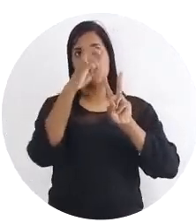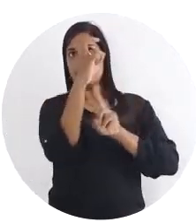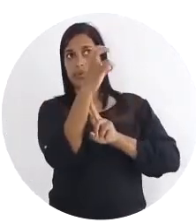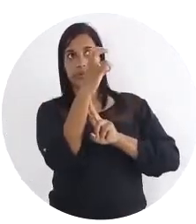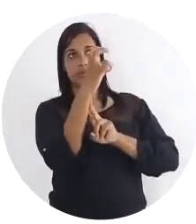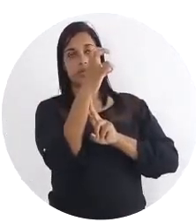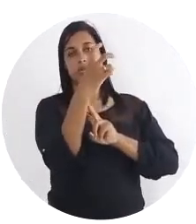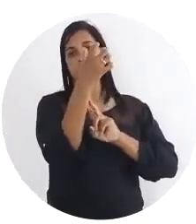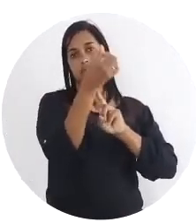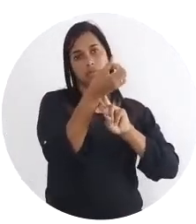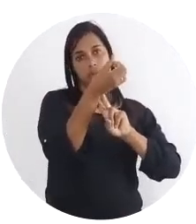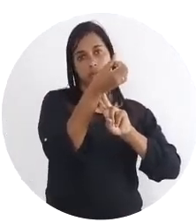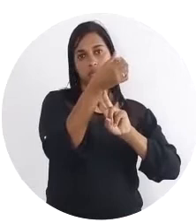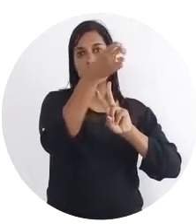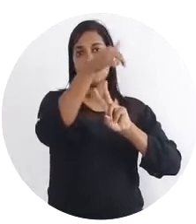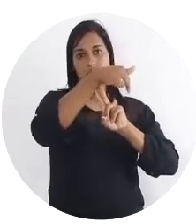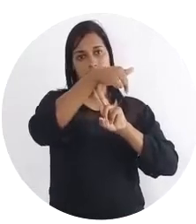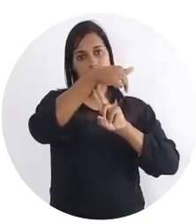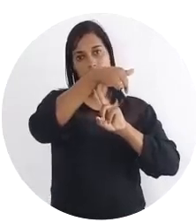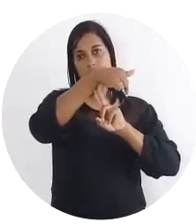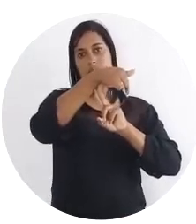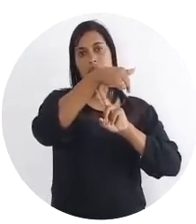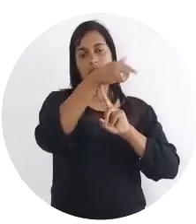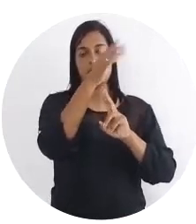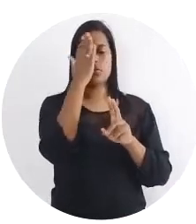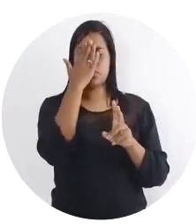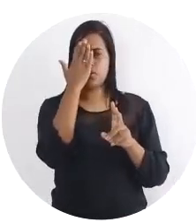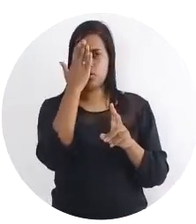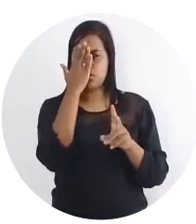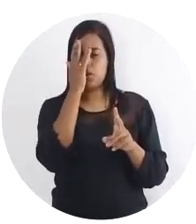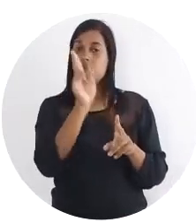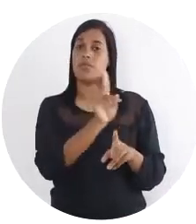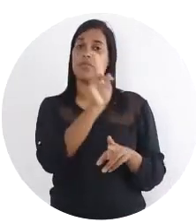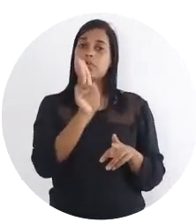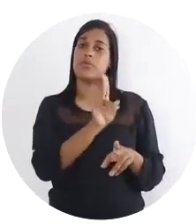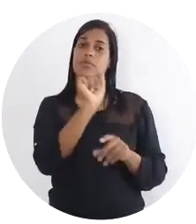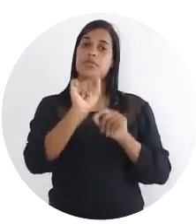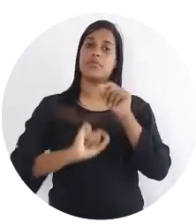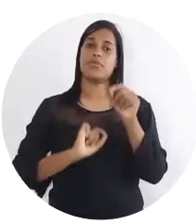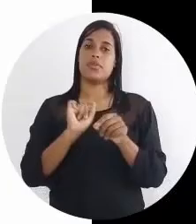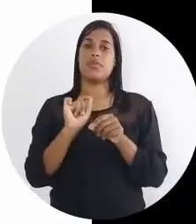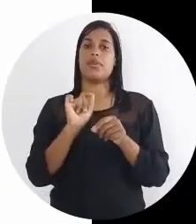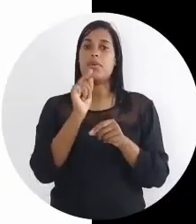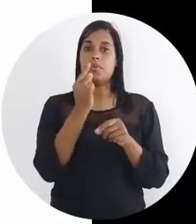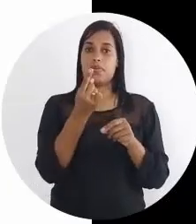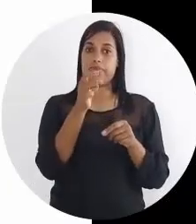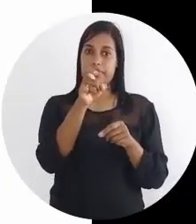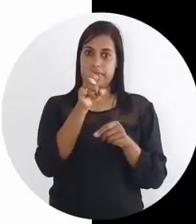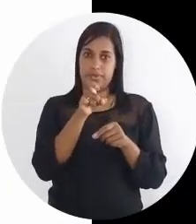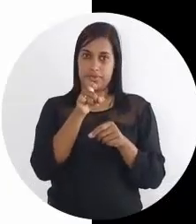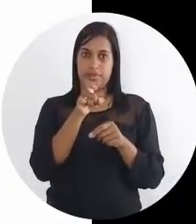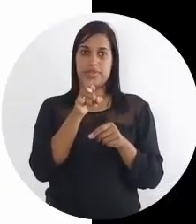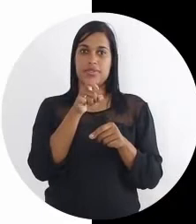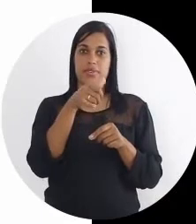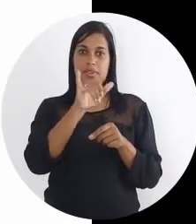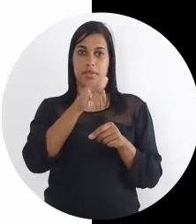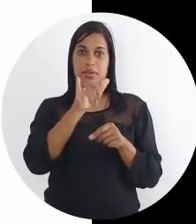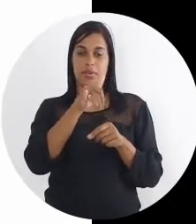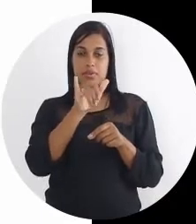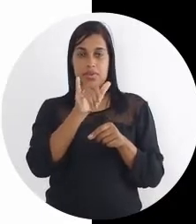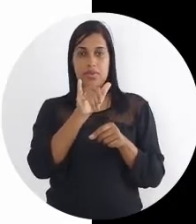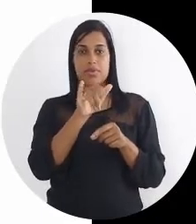uma raiz sexta, uma raiz sétima, certo? Nós utilizaremos as teclas 1 sobre x e y elevado